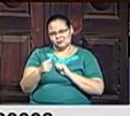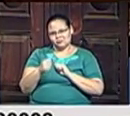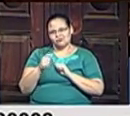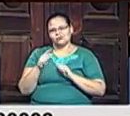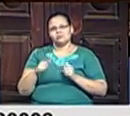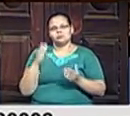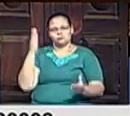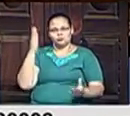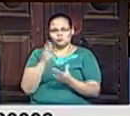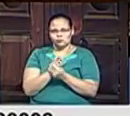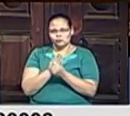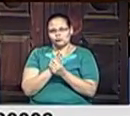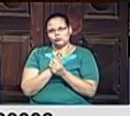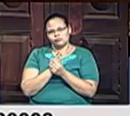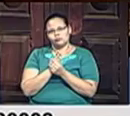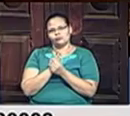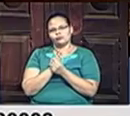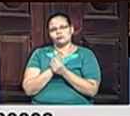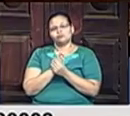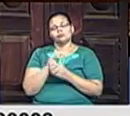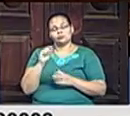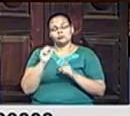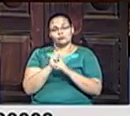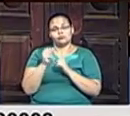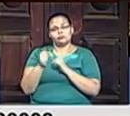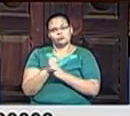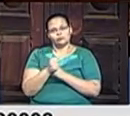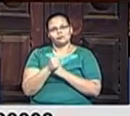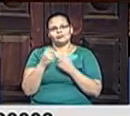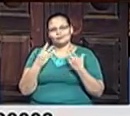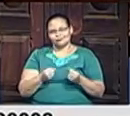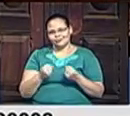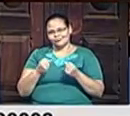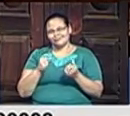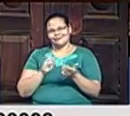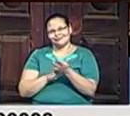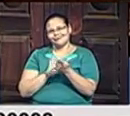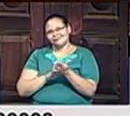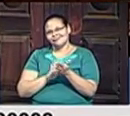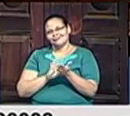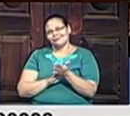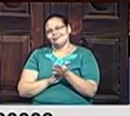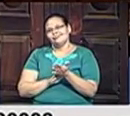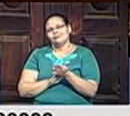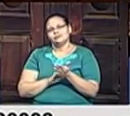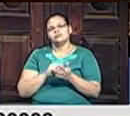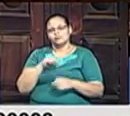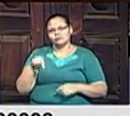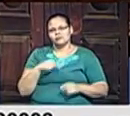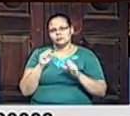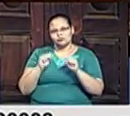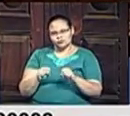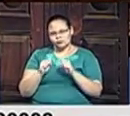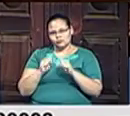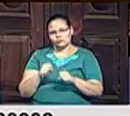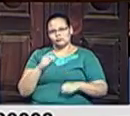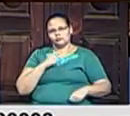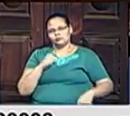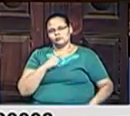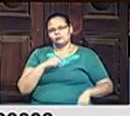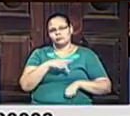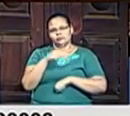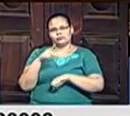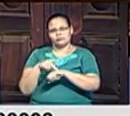o processo que a sociedade aplaude para que possamos ter neste